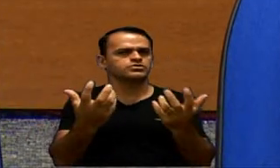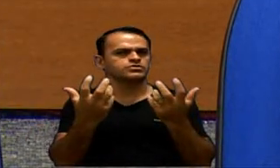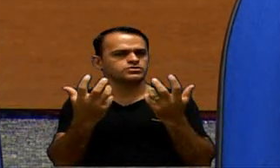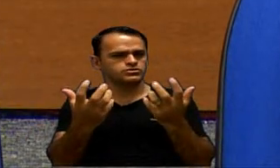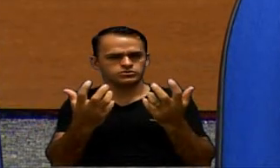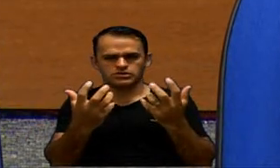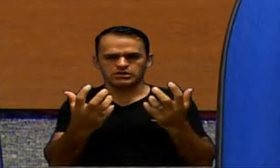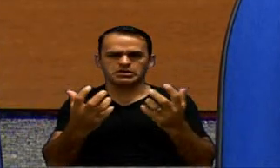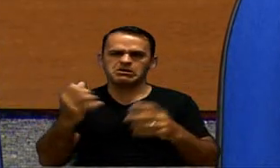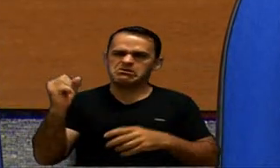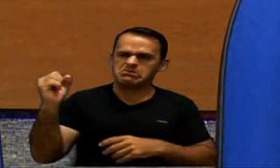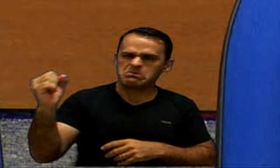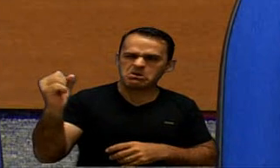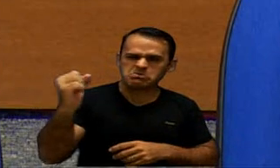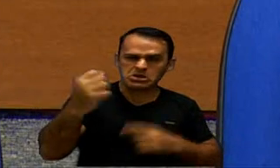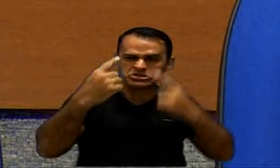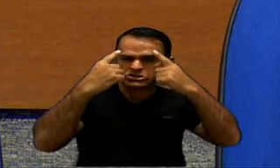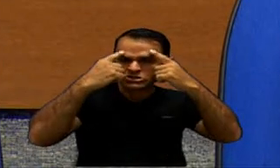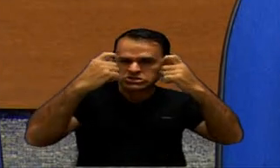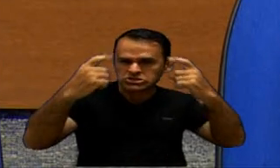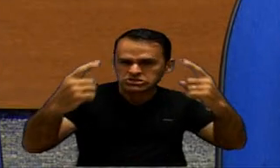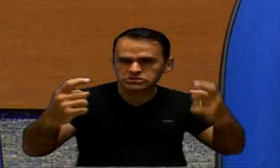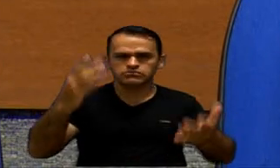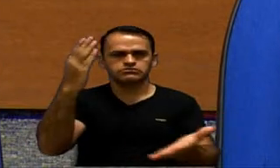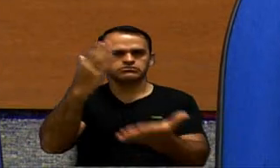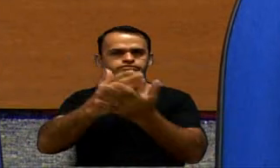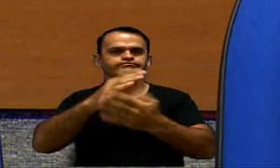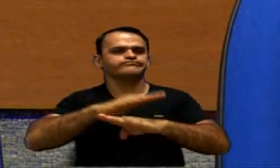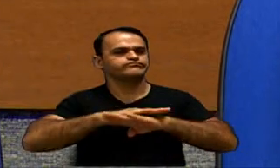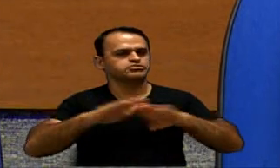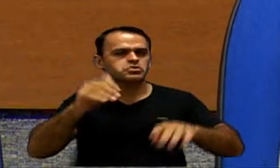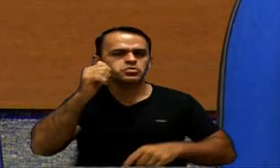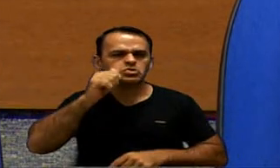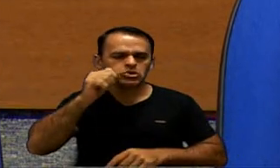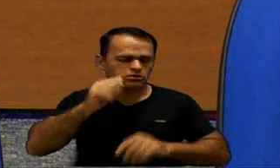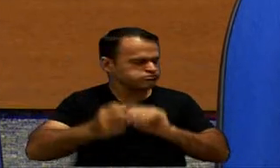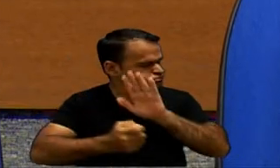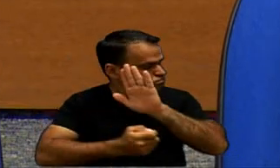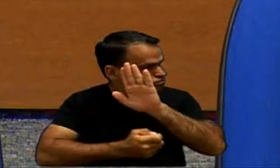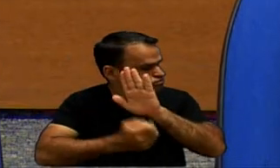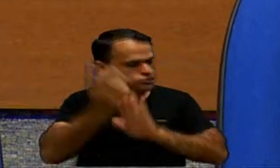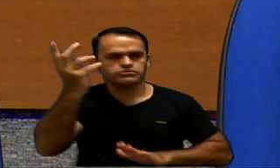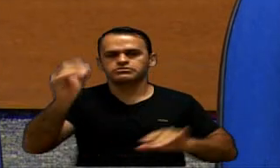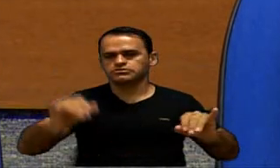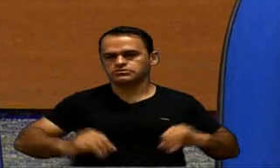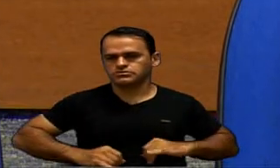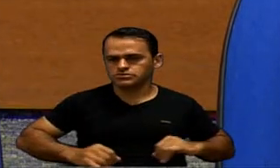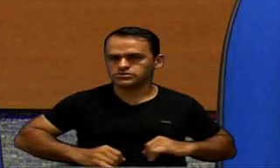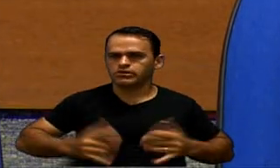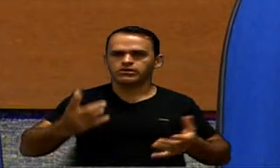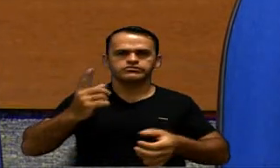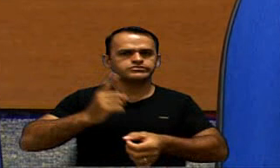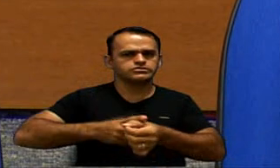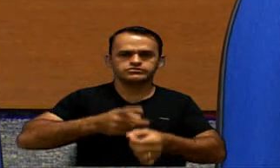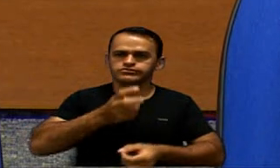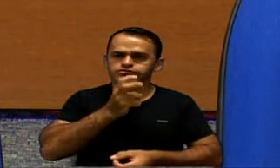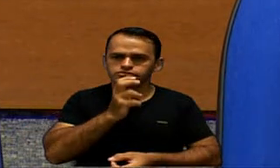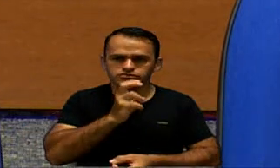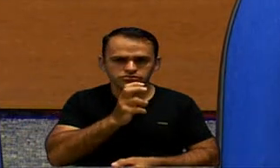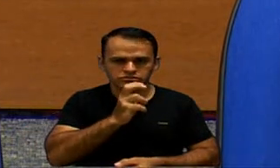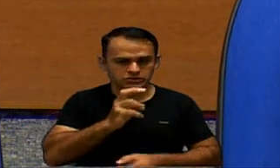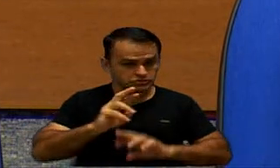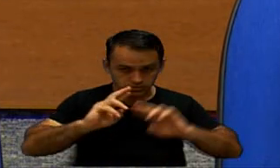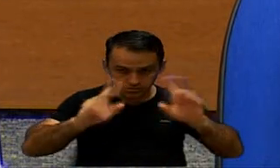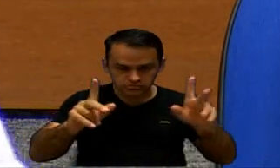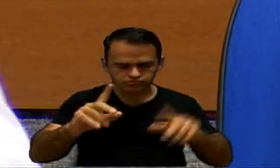essa matança, com essa violência que milhares de mulheres sofrem diariamente em nosso país. Em nossa cidade, Sorocaba, infelizmente, não